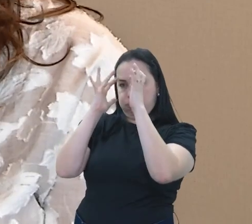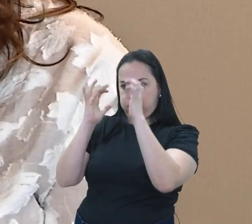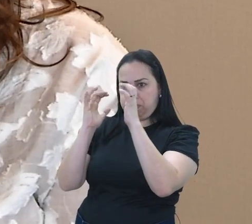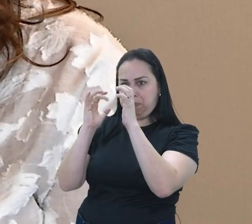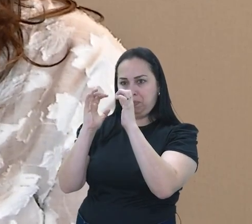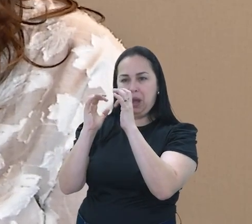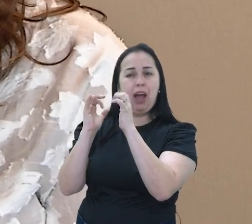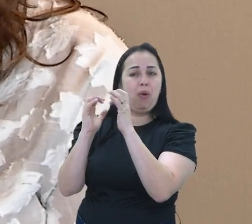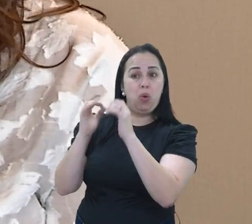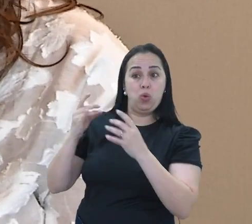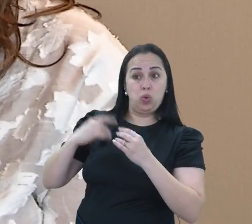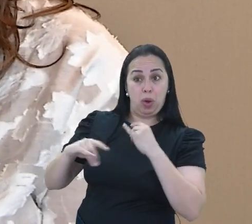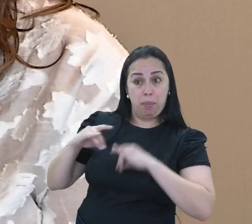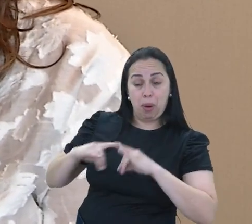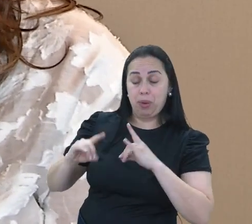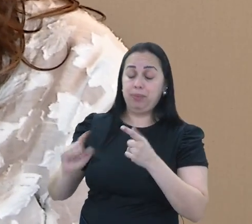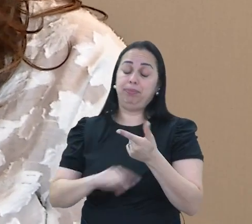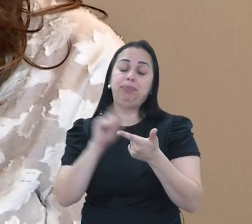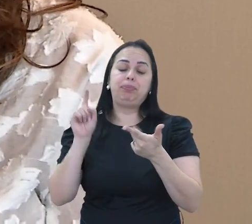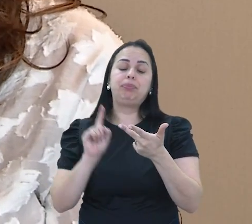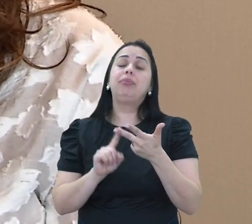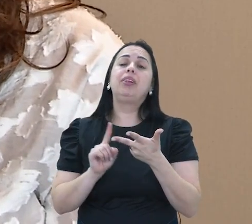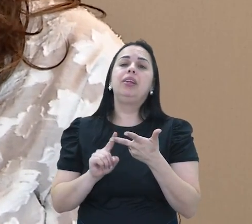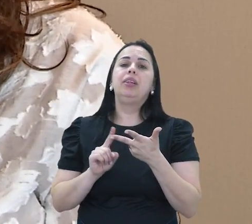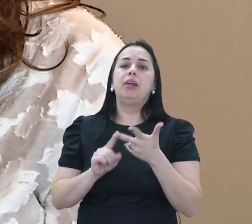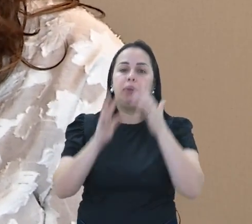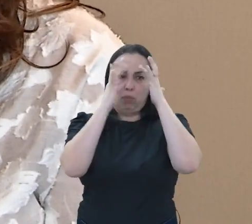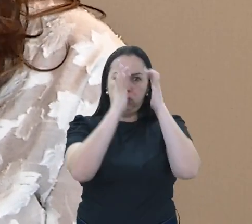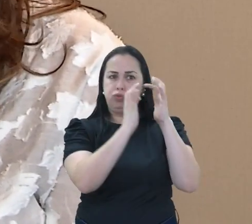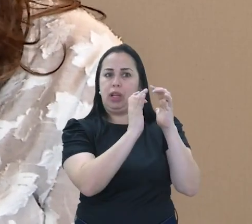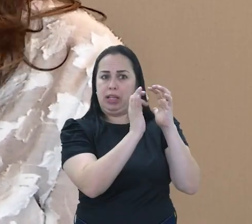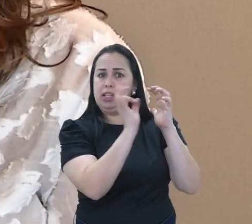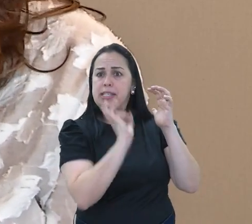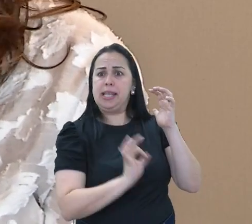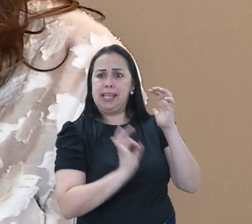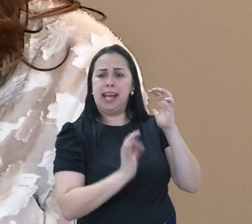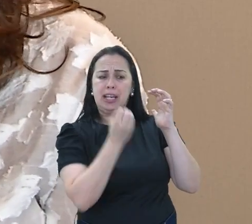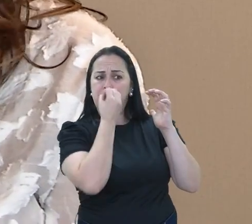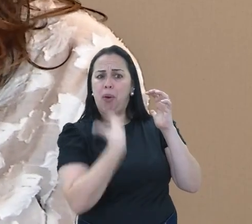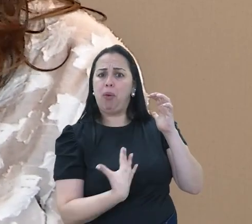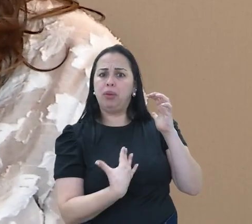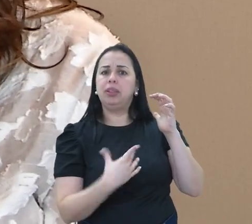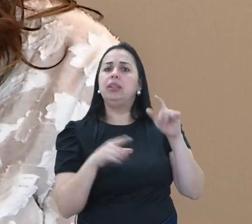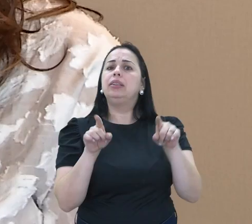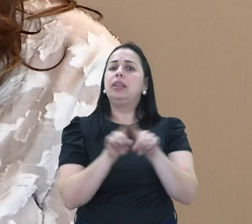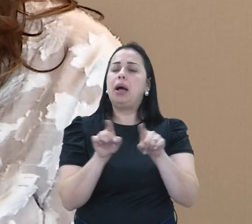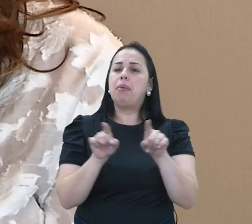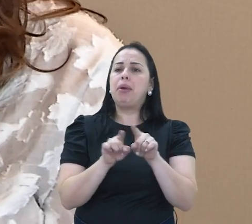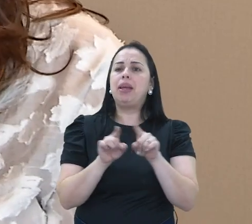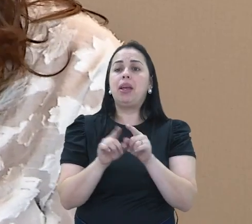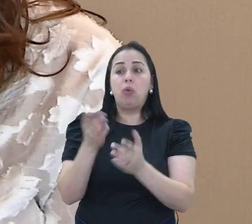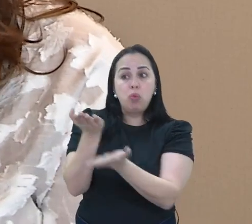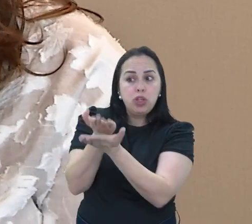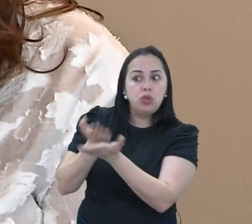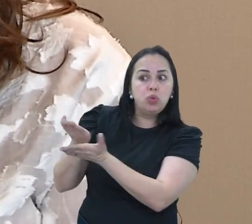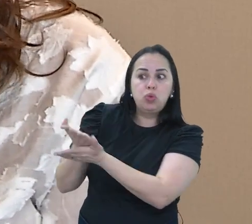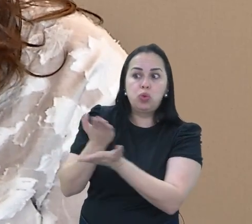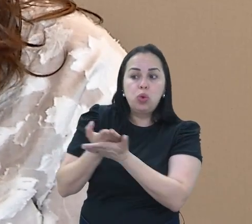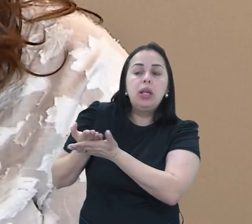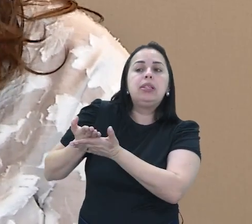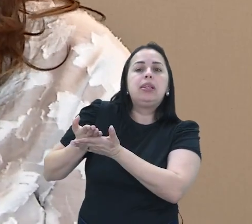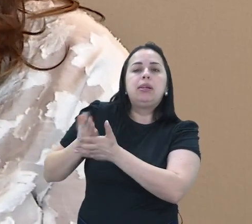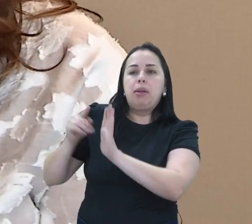de neurotransmissores como a endorfina, para fazer com que o cérebro funcione de uma forma mais otimizada, e até mesmo